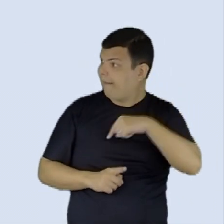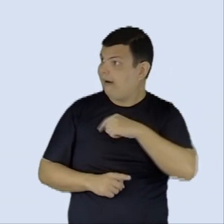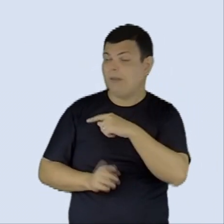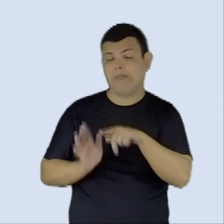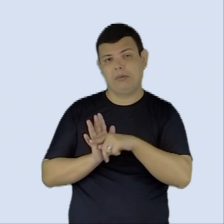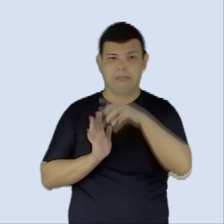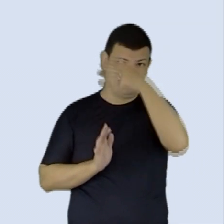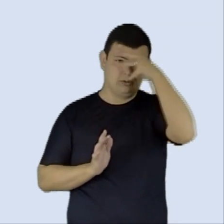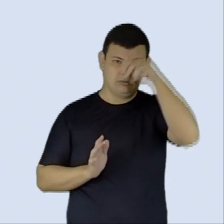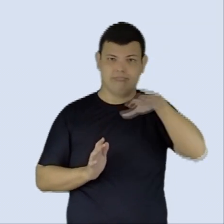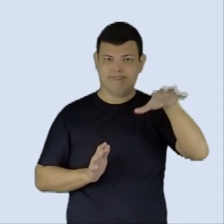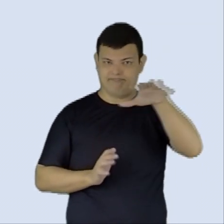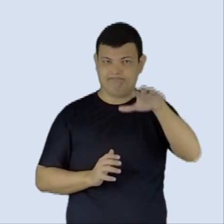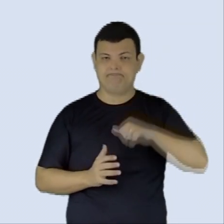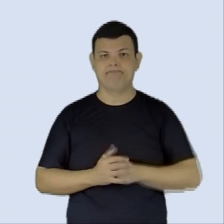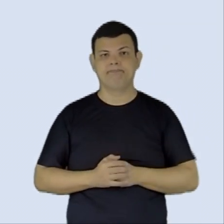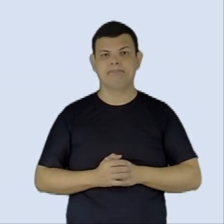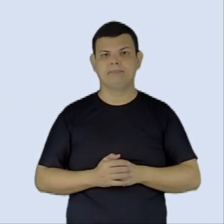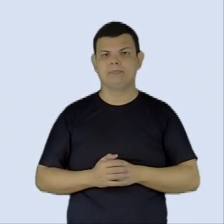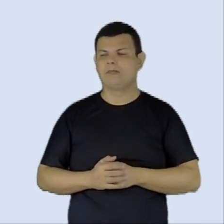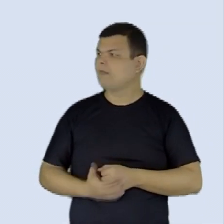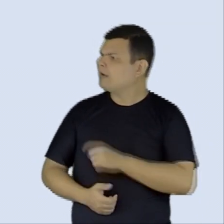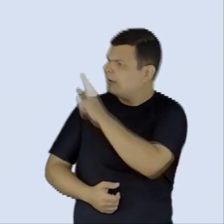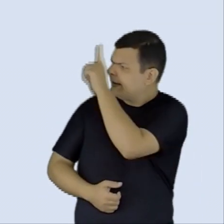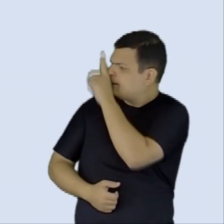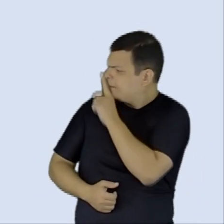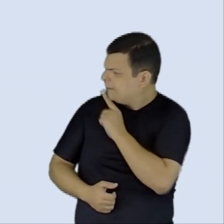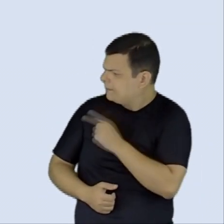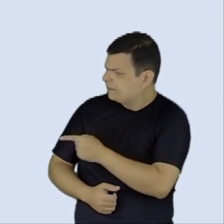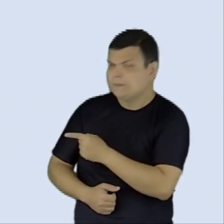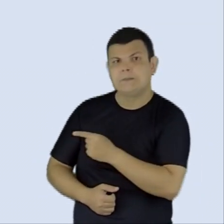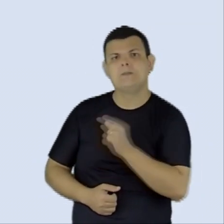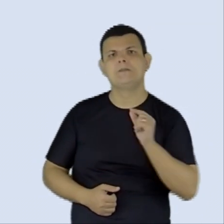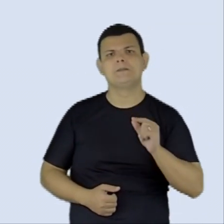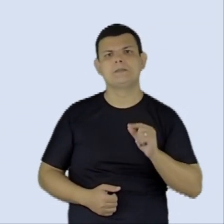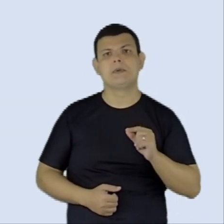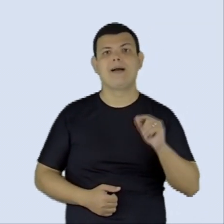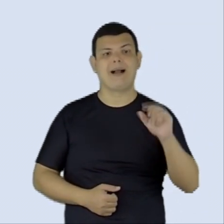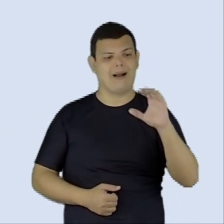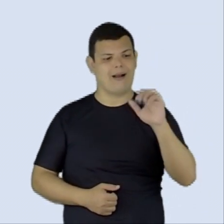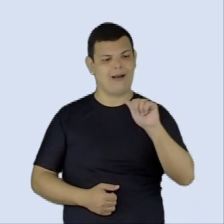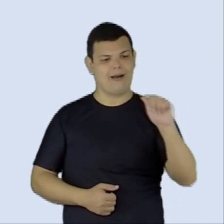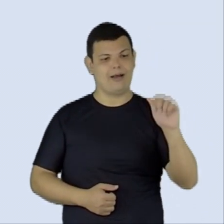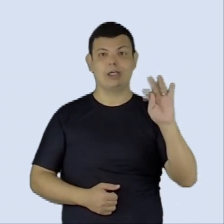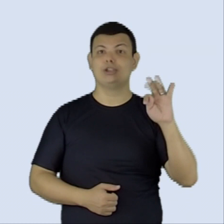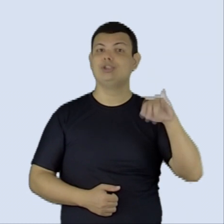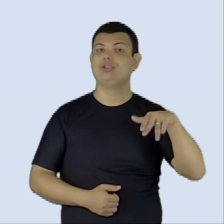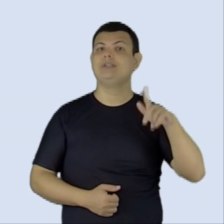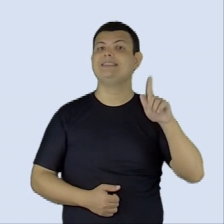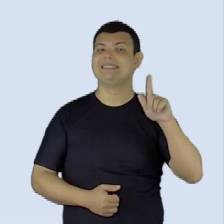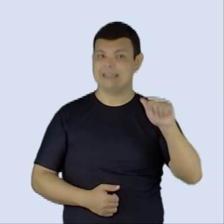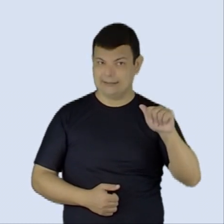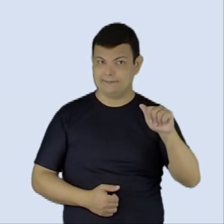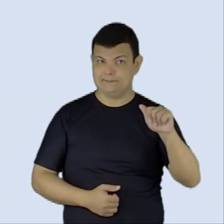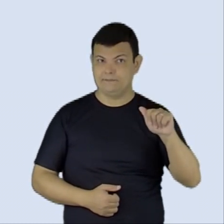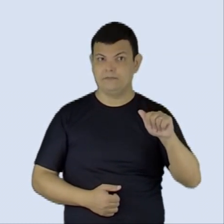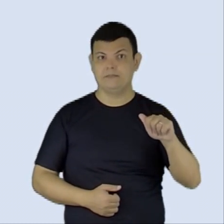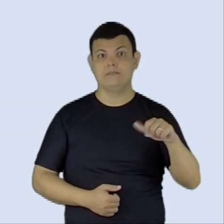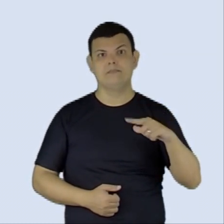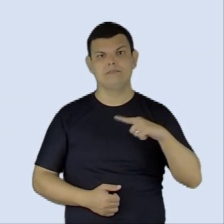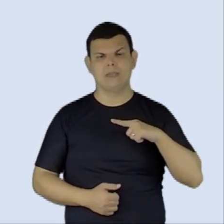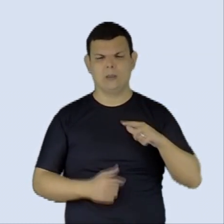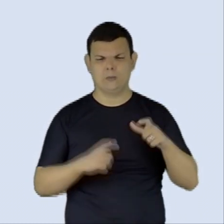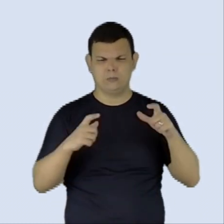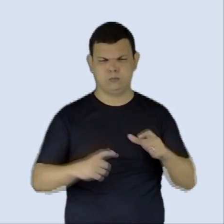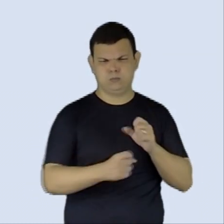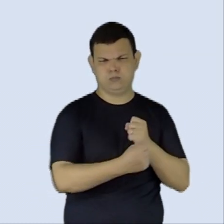dos Cocais. Em amarelo, né, a gente tem aqui, ó, a Caatinga, né, que é a região onde